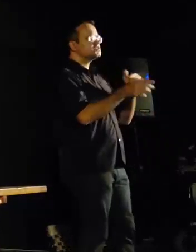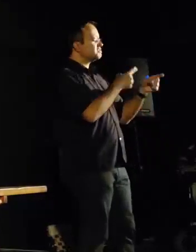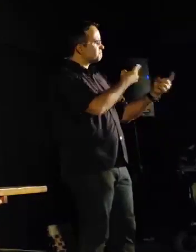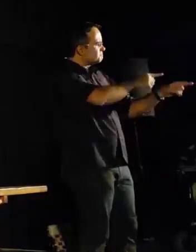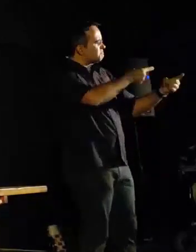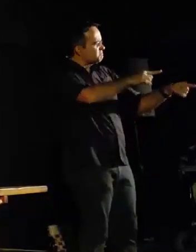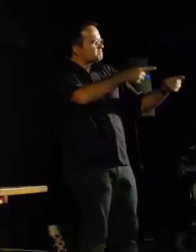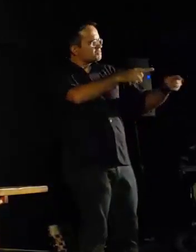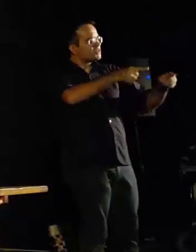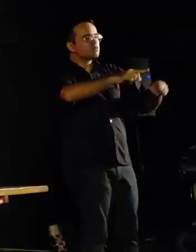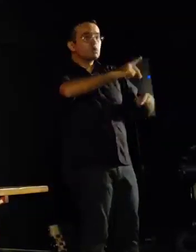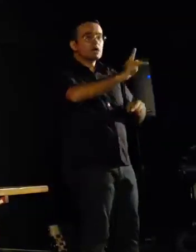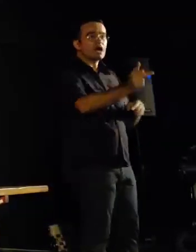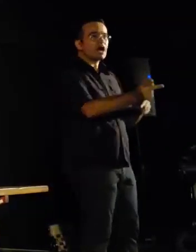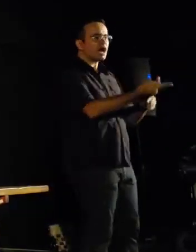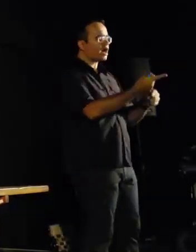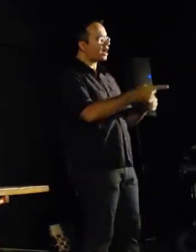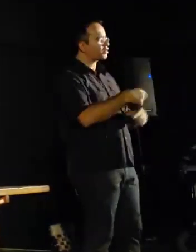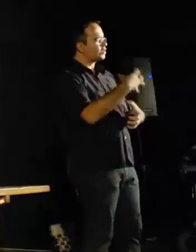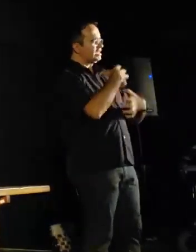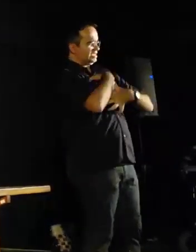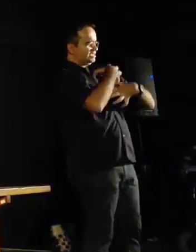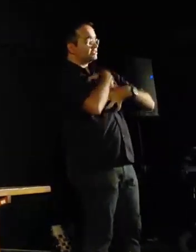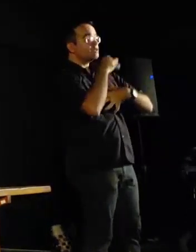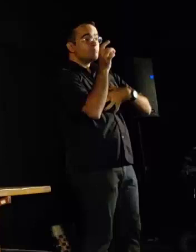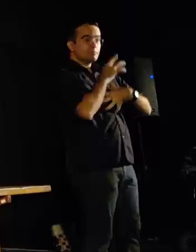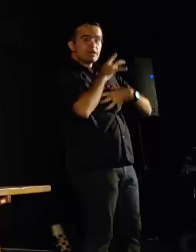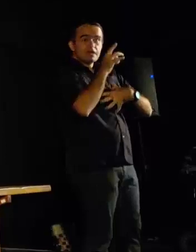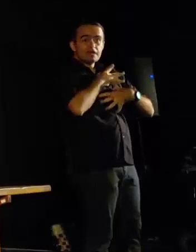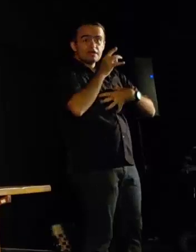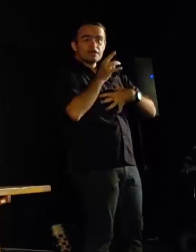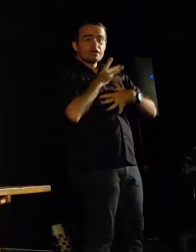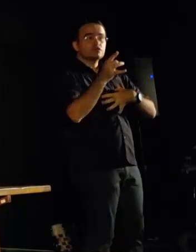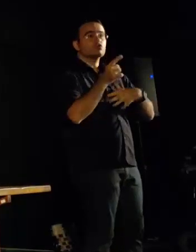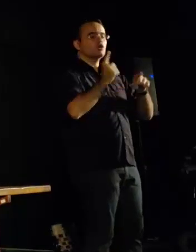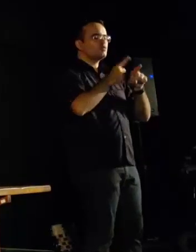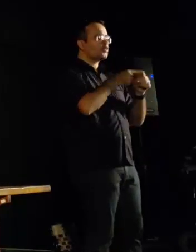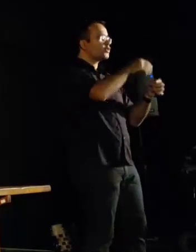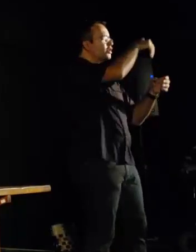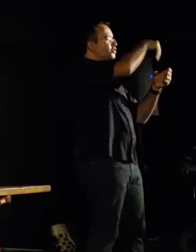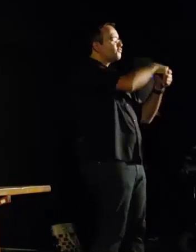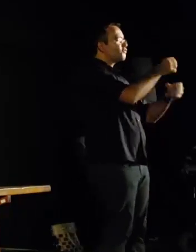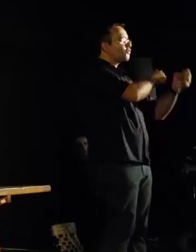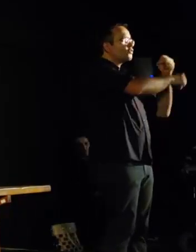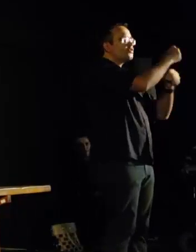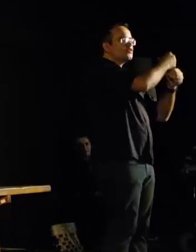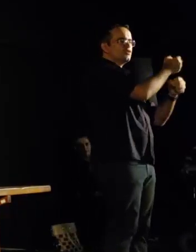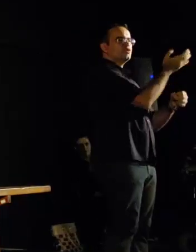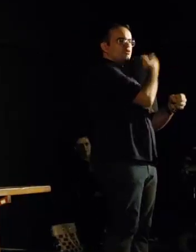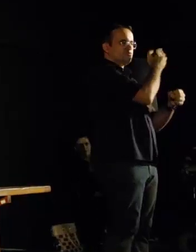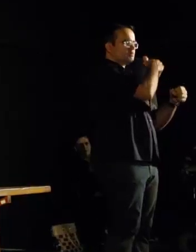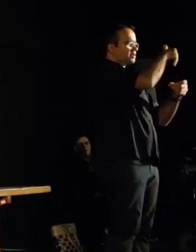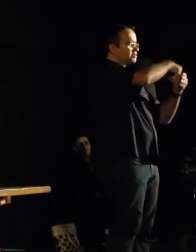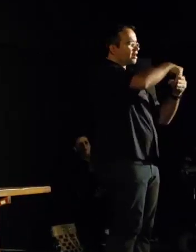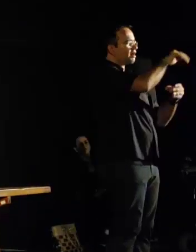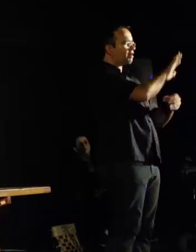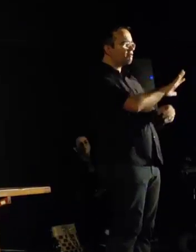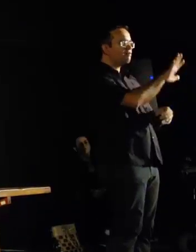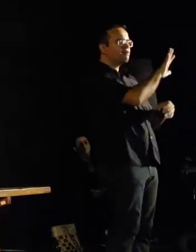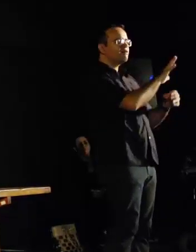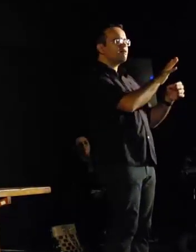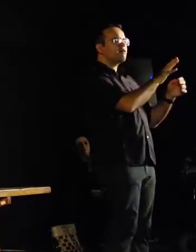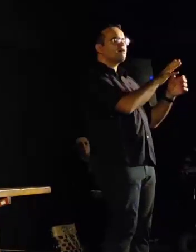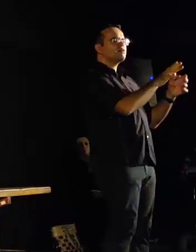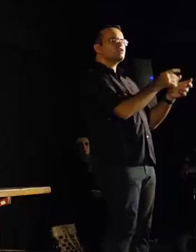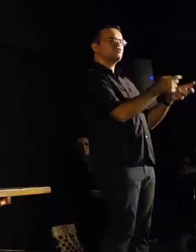ao sentimento profundo de medo, não é? Porque desde a eleição do ano passado, o sentimento que mais nos